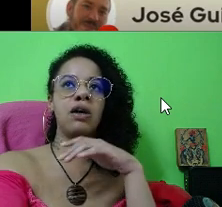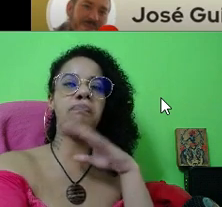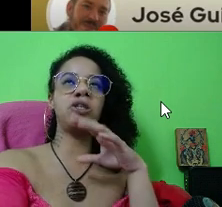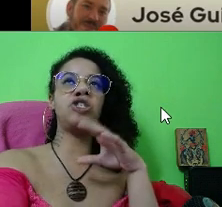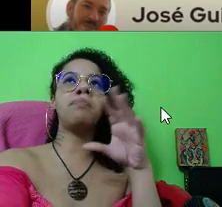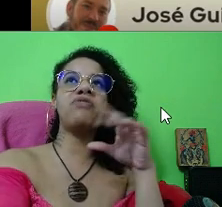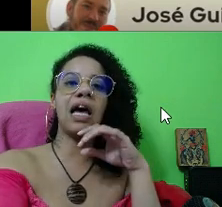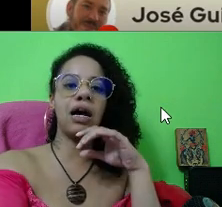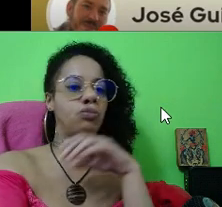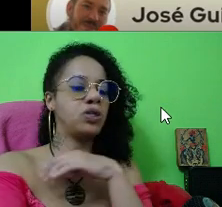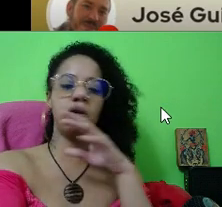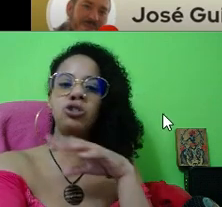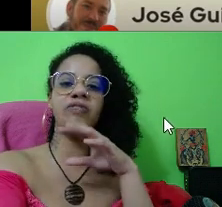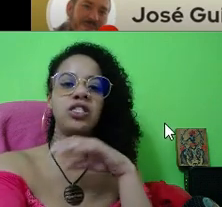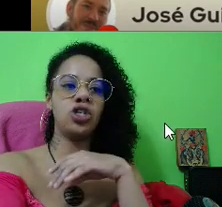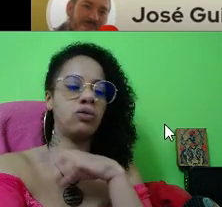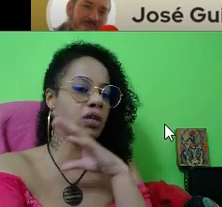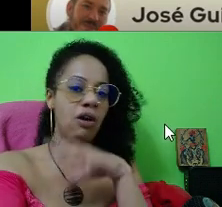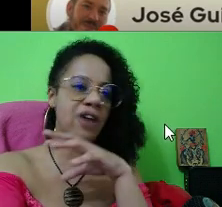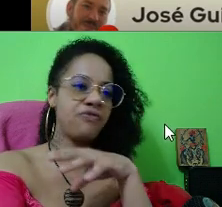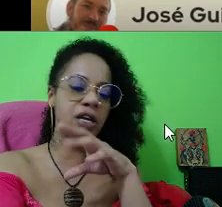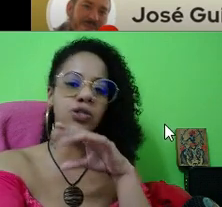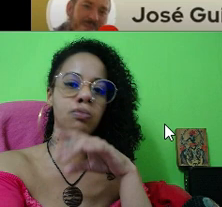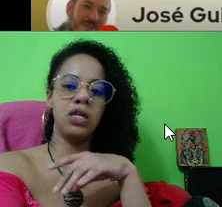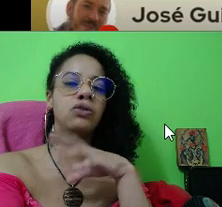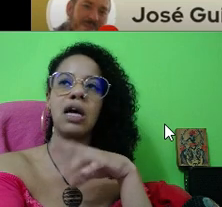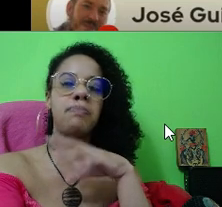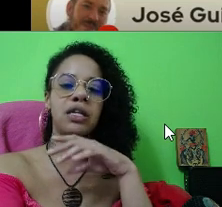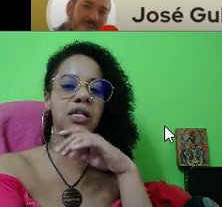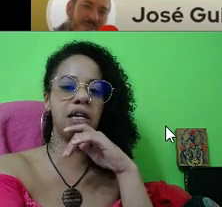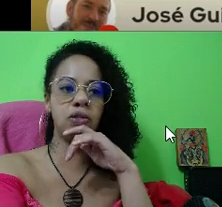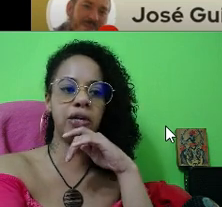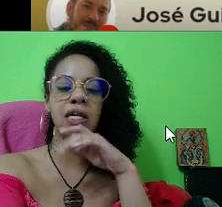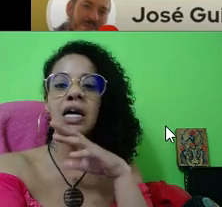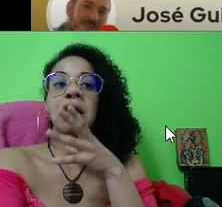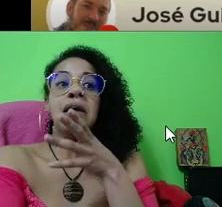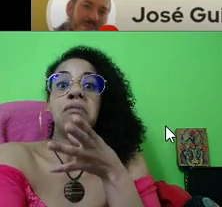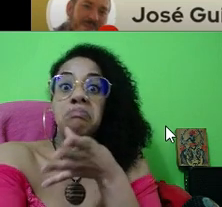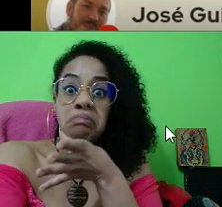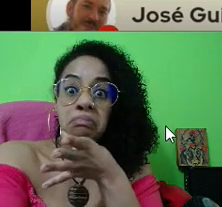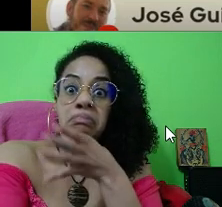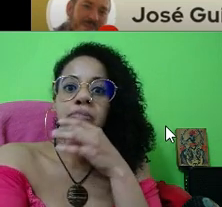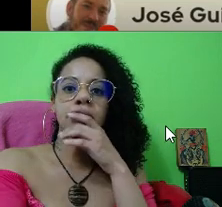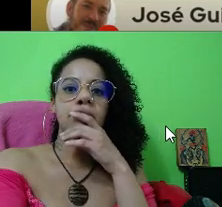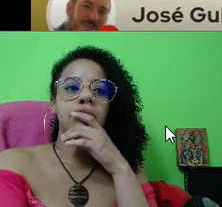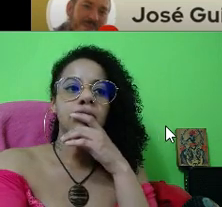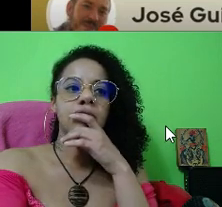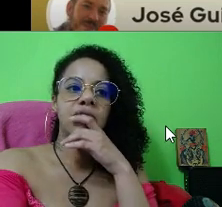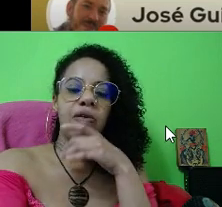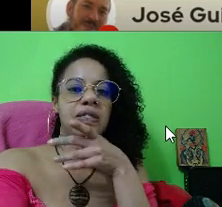ele coloca assim eu pedia para falar como se eu não tivesse dito não vai falar sobre isso na época das eleições